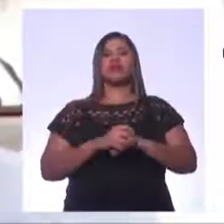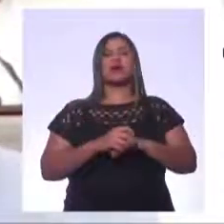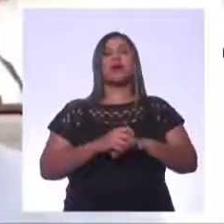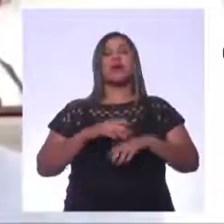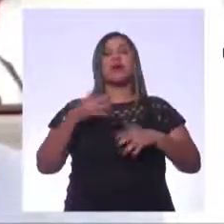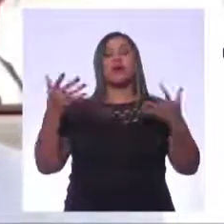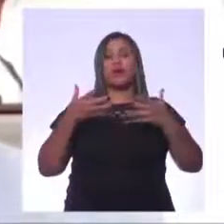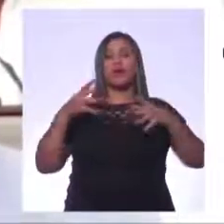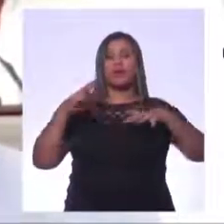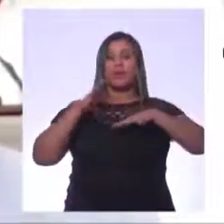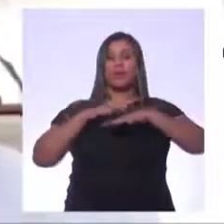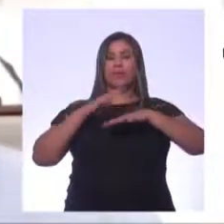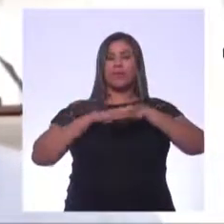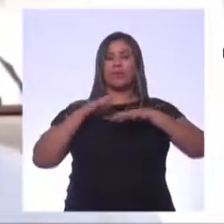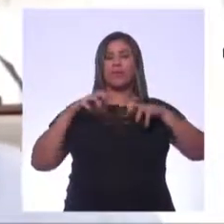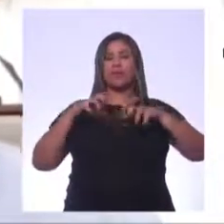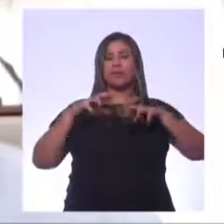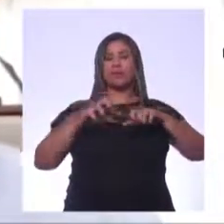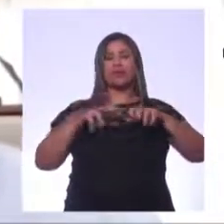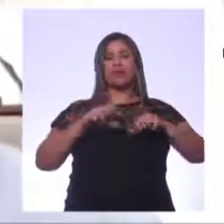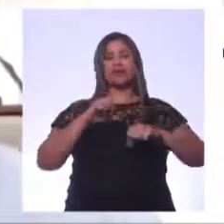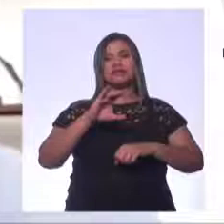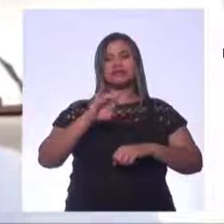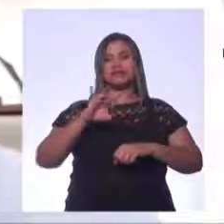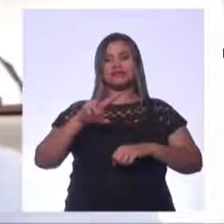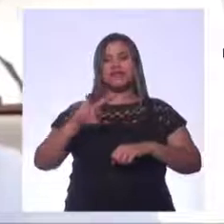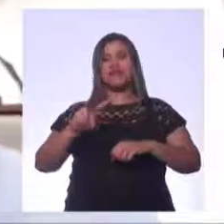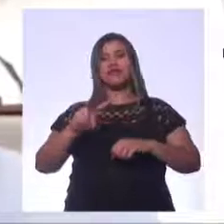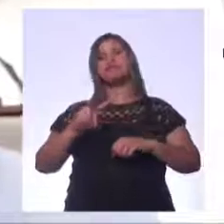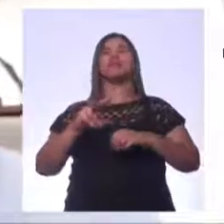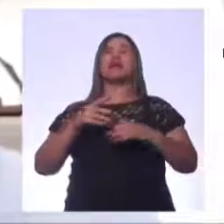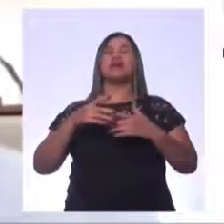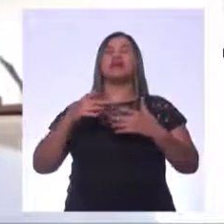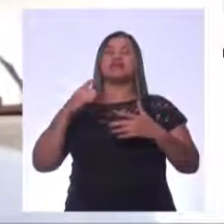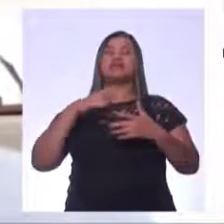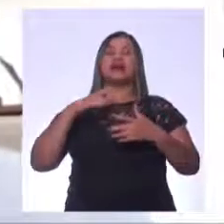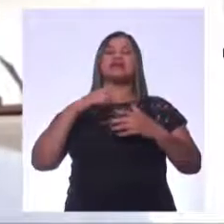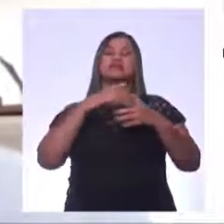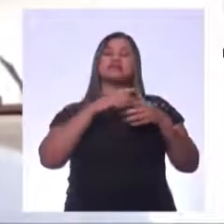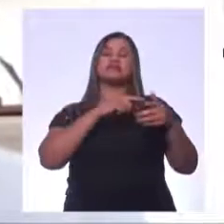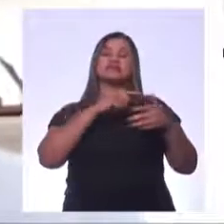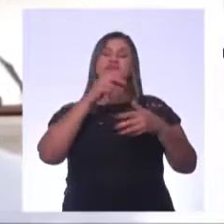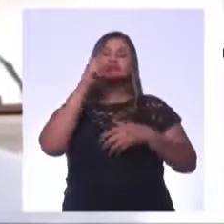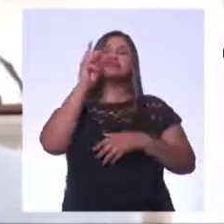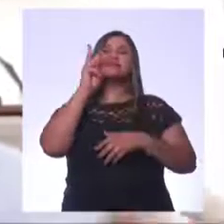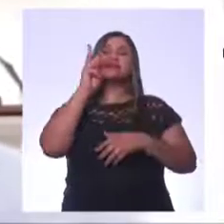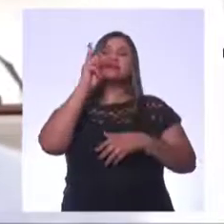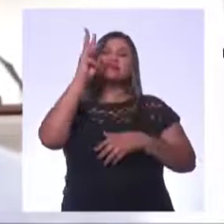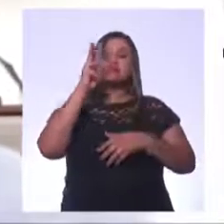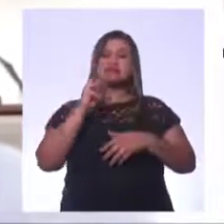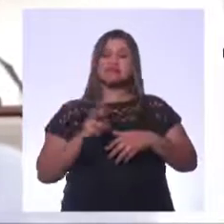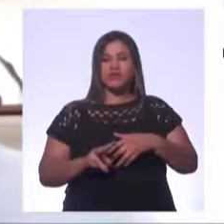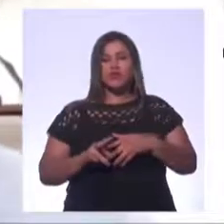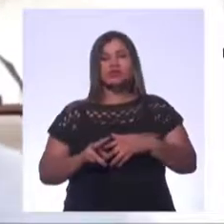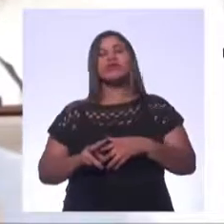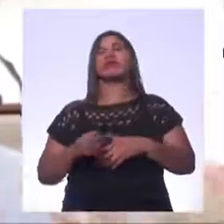na Massa no CIEB, e ele é semanal. Então, todas as terças-feiras, nesse horário, vocês vão poder acompanhar essas